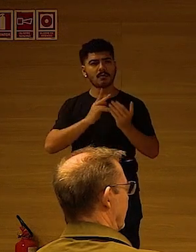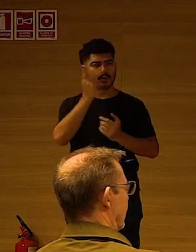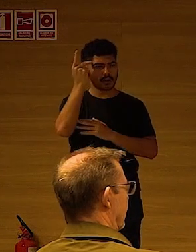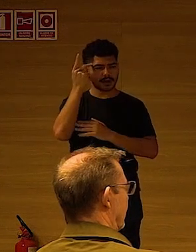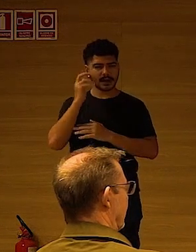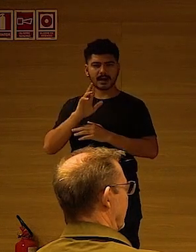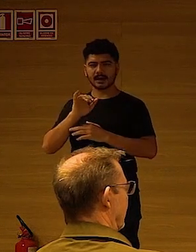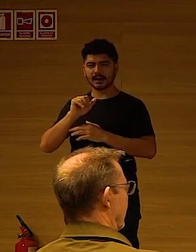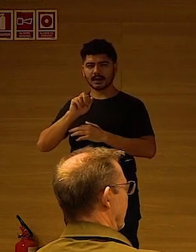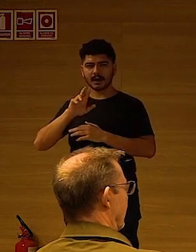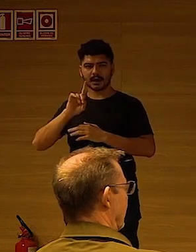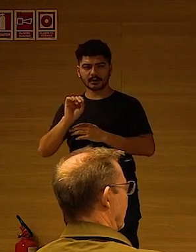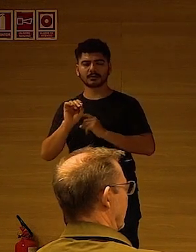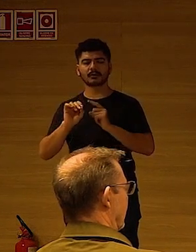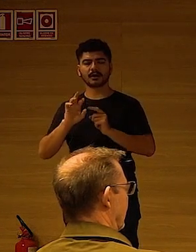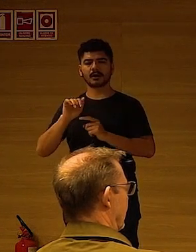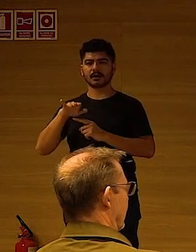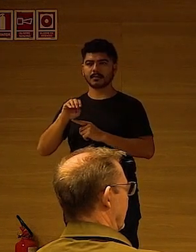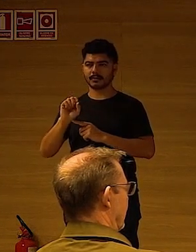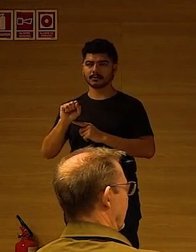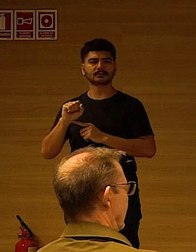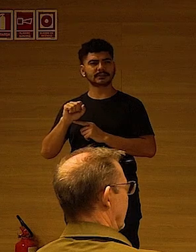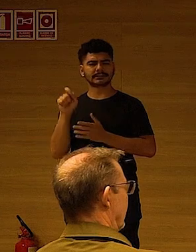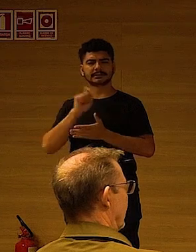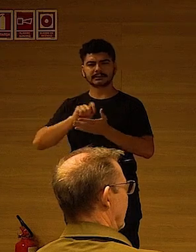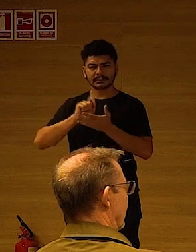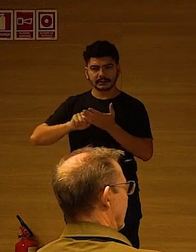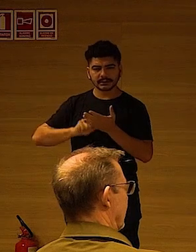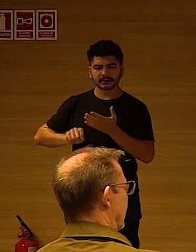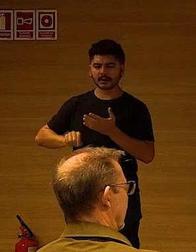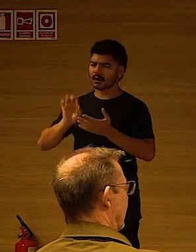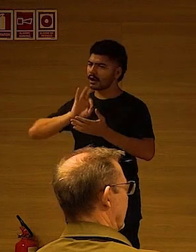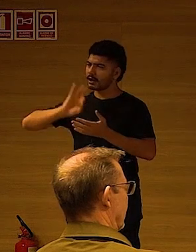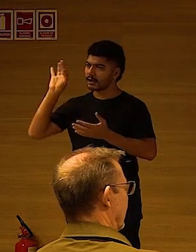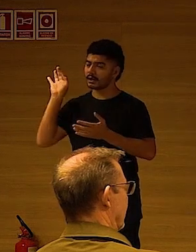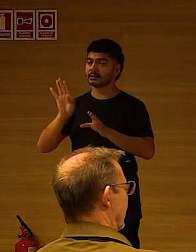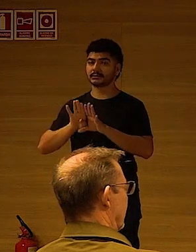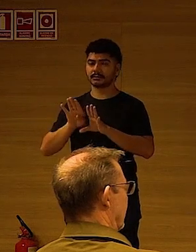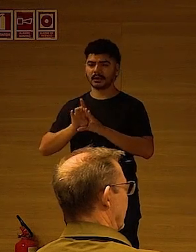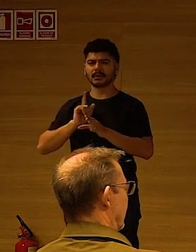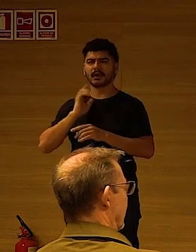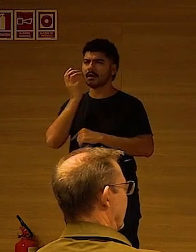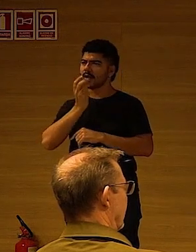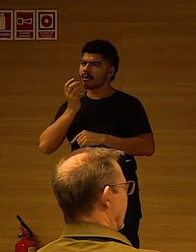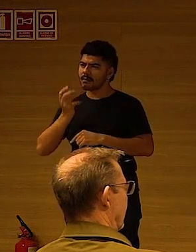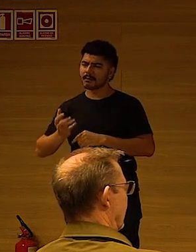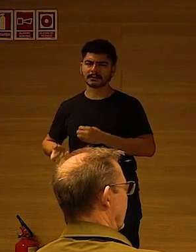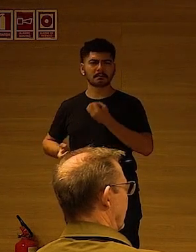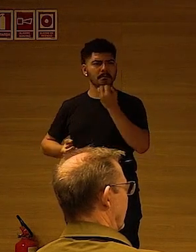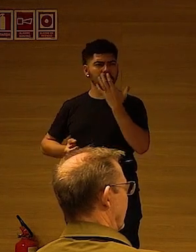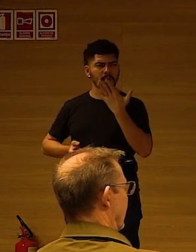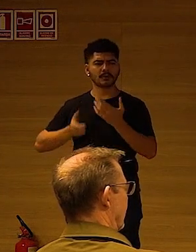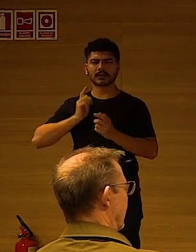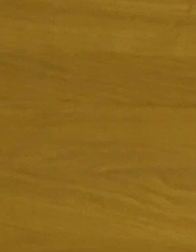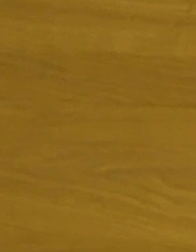o Ricardo. O Ricardo Ramos foi um escritor, um ótimo escritor. Ele tem alguns romances muito bons, um livro de